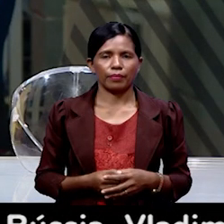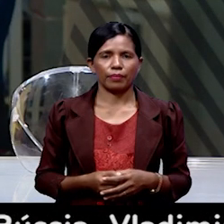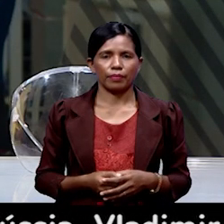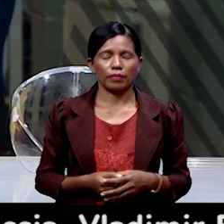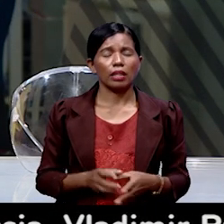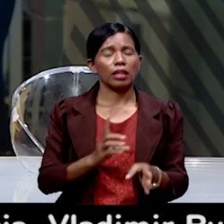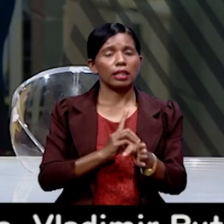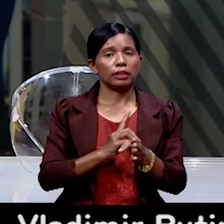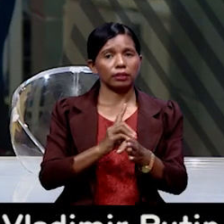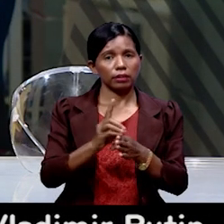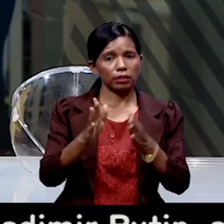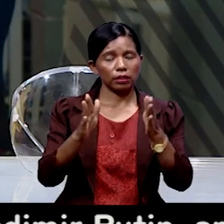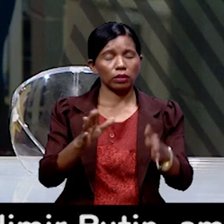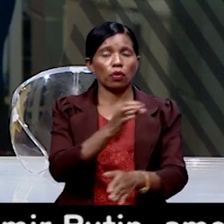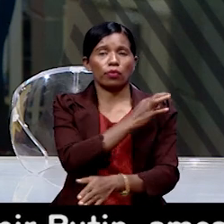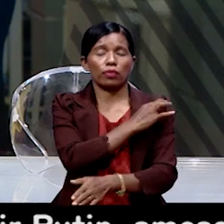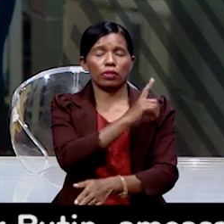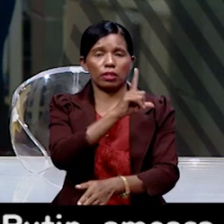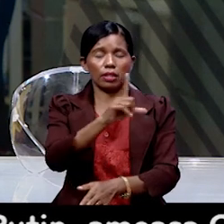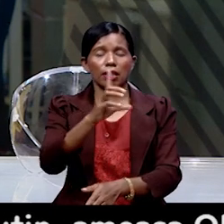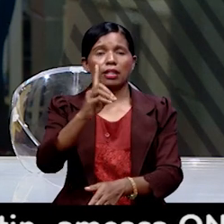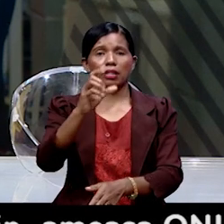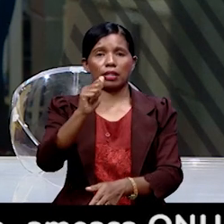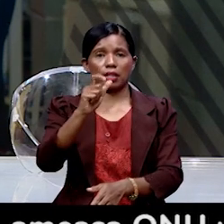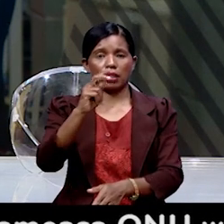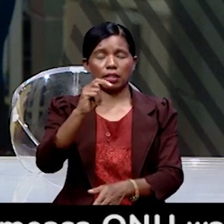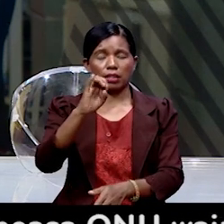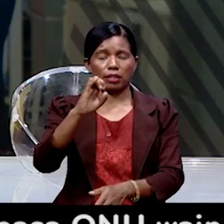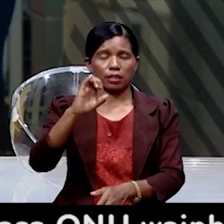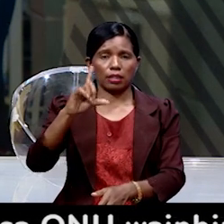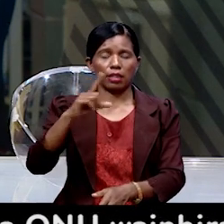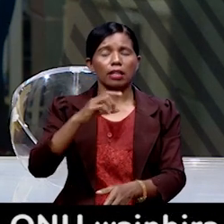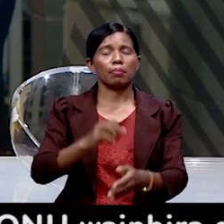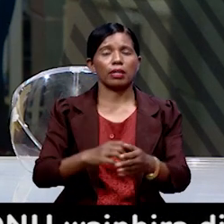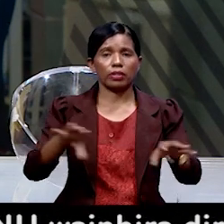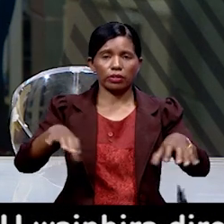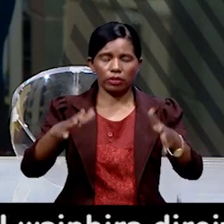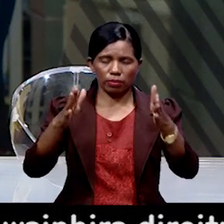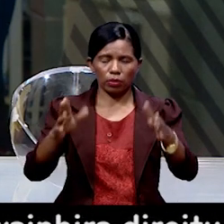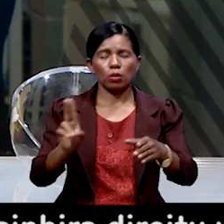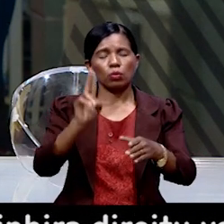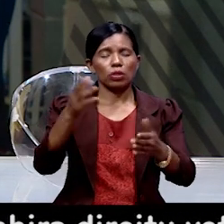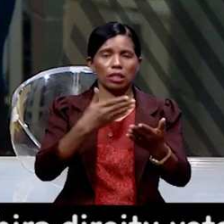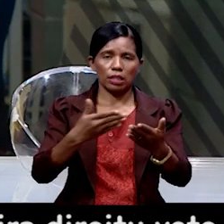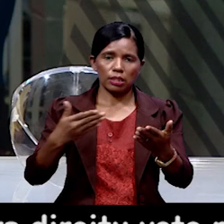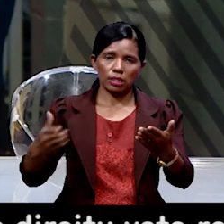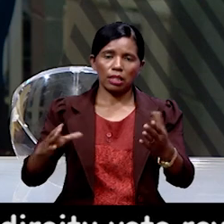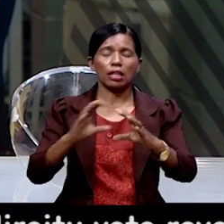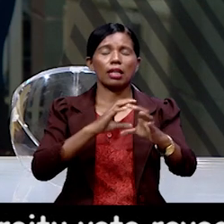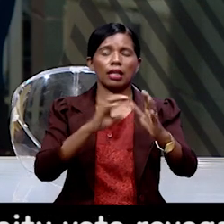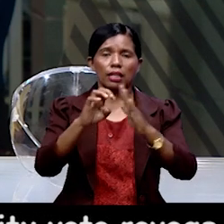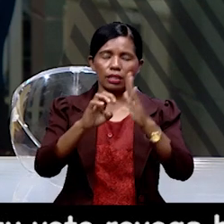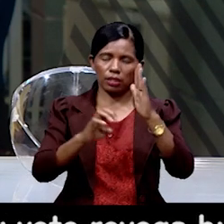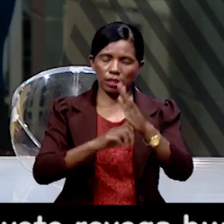Diretor Fontil Daniel Santos do Carmo considera funcionário público nebe usa veículo Estado e é tempo freado